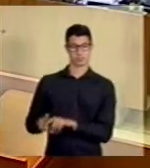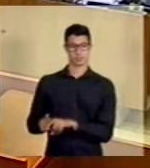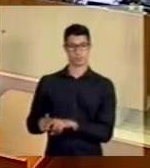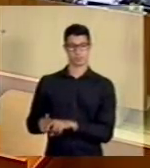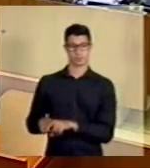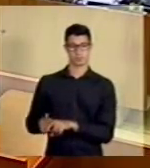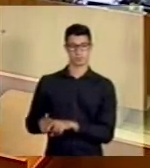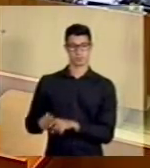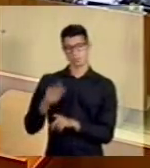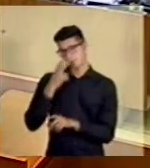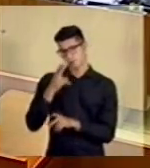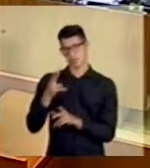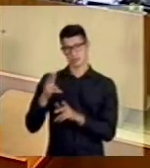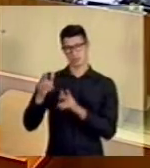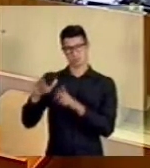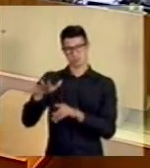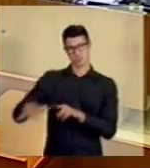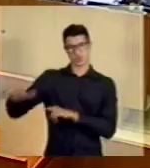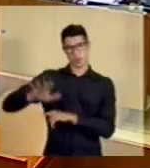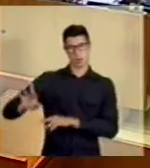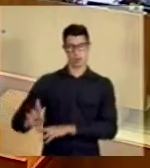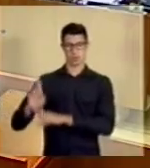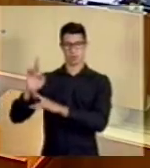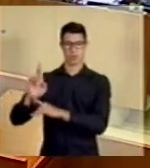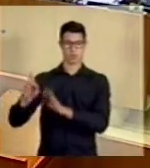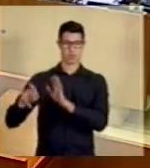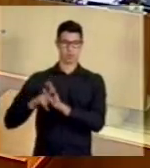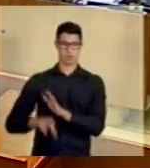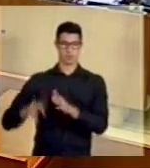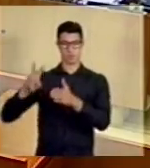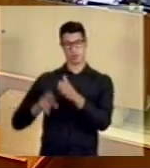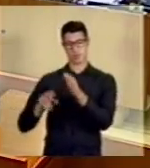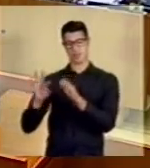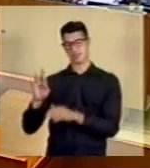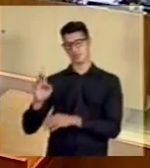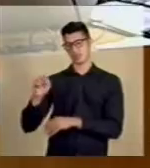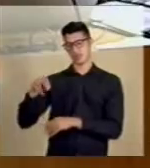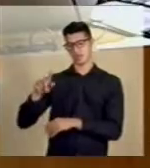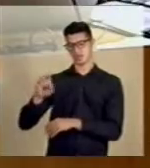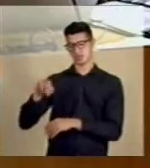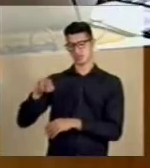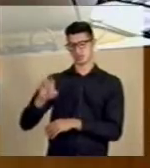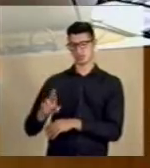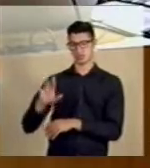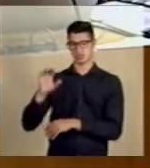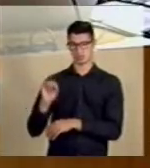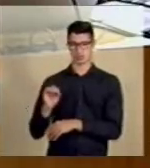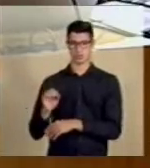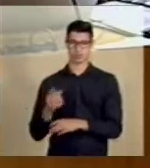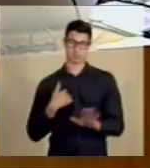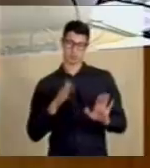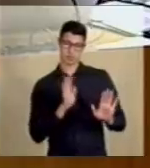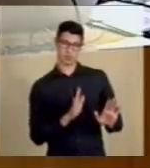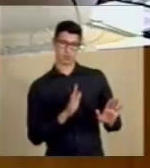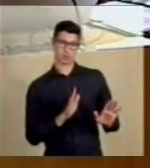o guarda-chuva que é representado pelo vocábulo transgênero. Não, nesse ponto, eu com devido respeito pelos